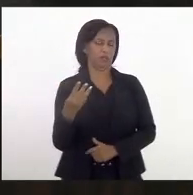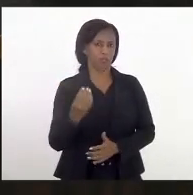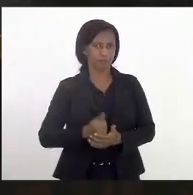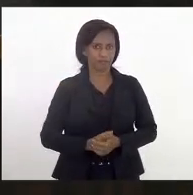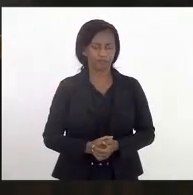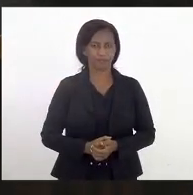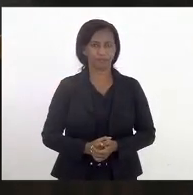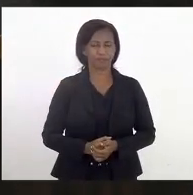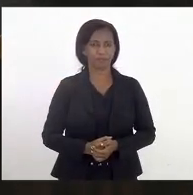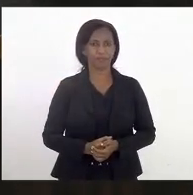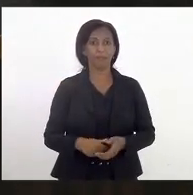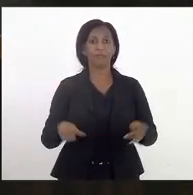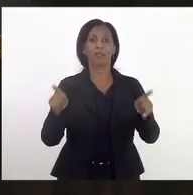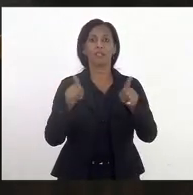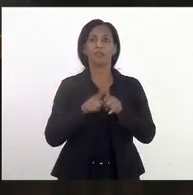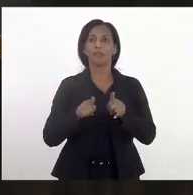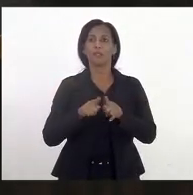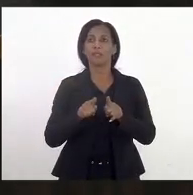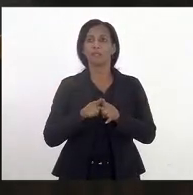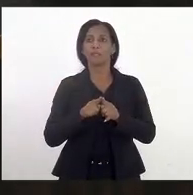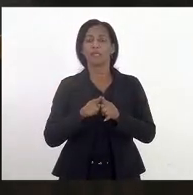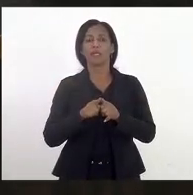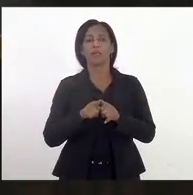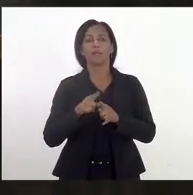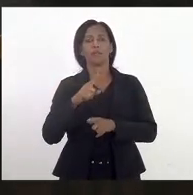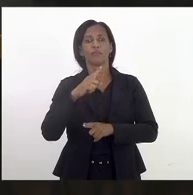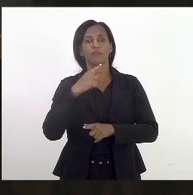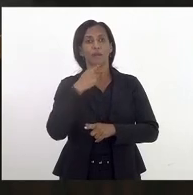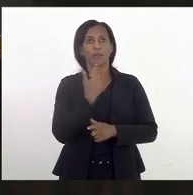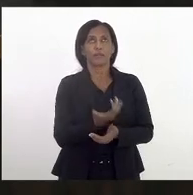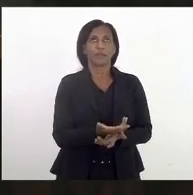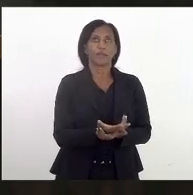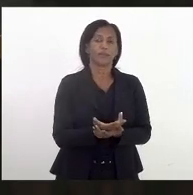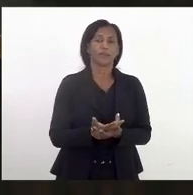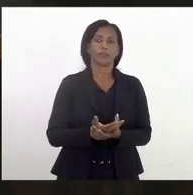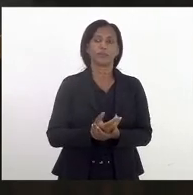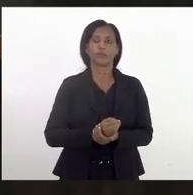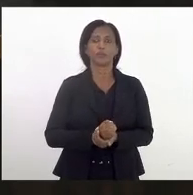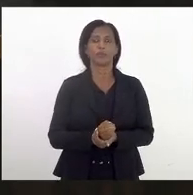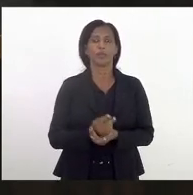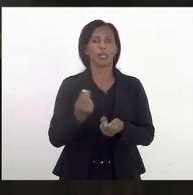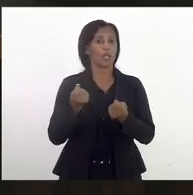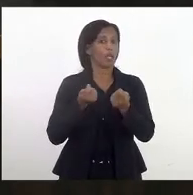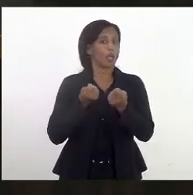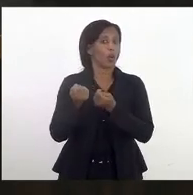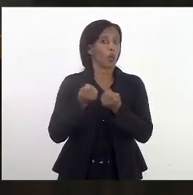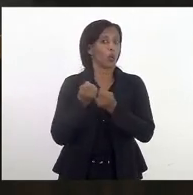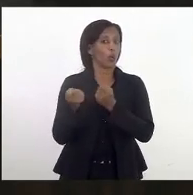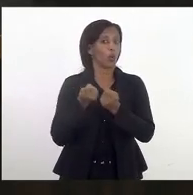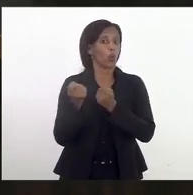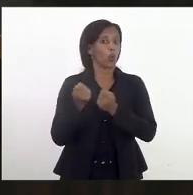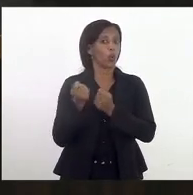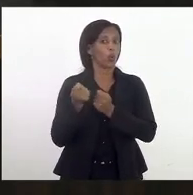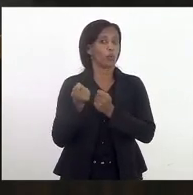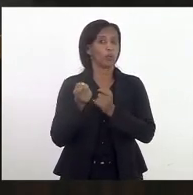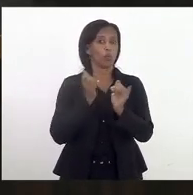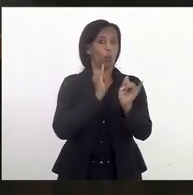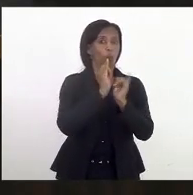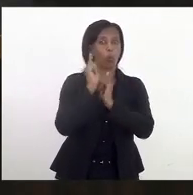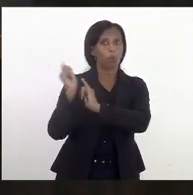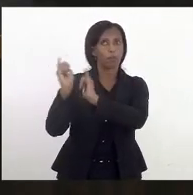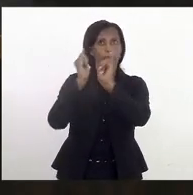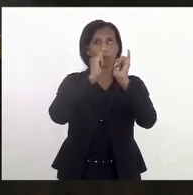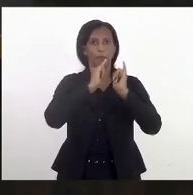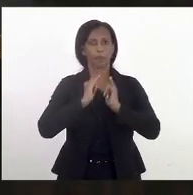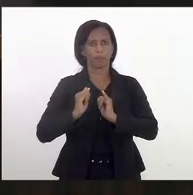e Para Não Dizer da rede lógica da e da nossa economia com um rede de dados